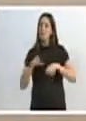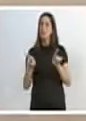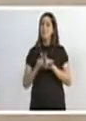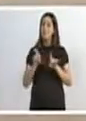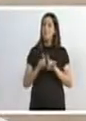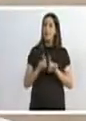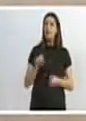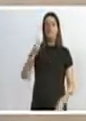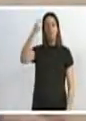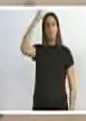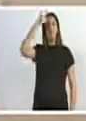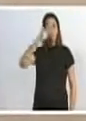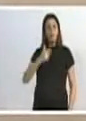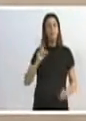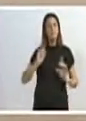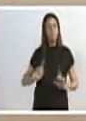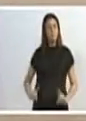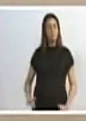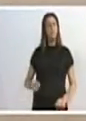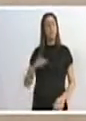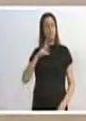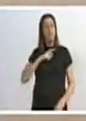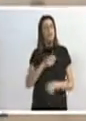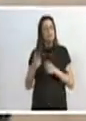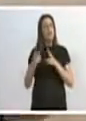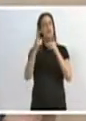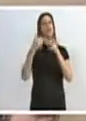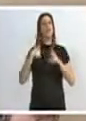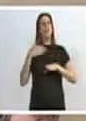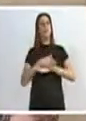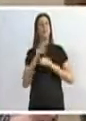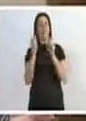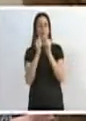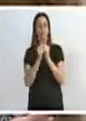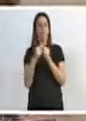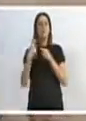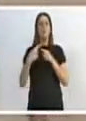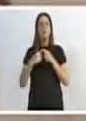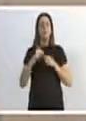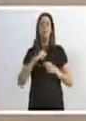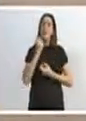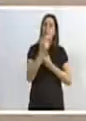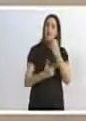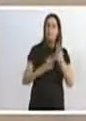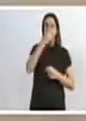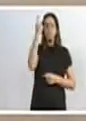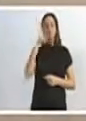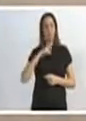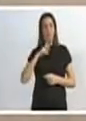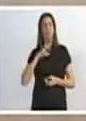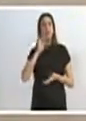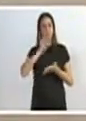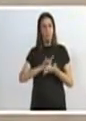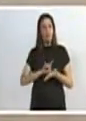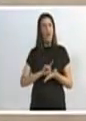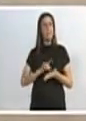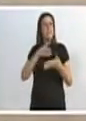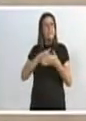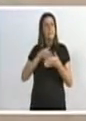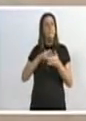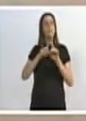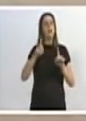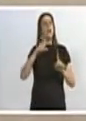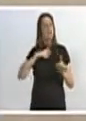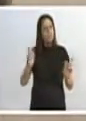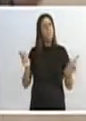desses para-atletas, porque todas as pessoas, apesar de suas limitações, têm potencialidades. E este projeto